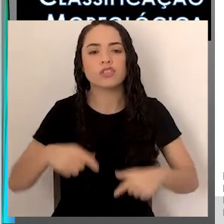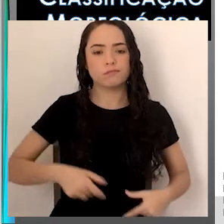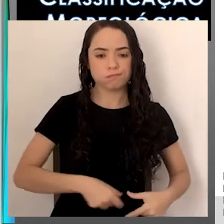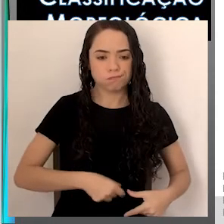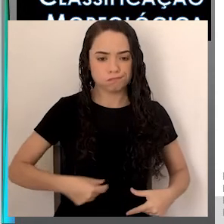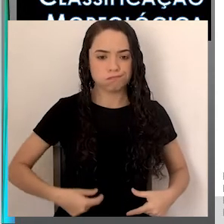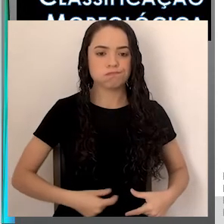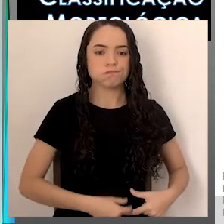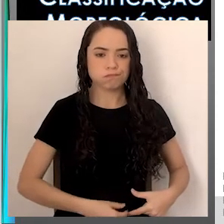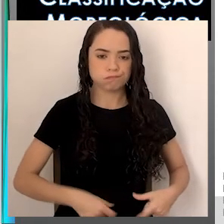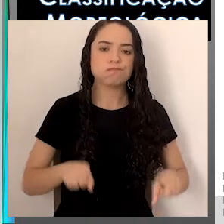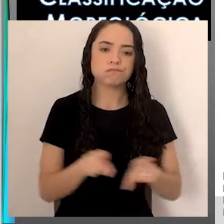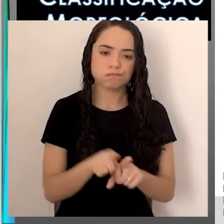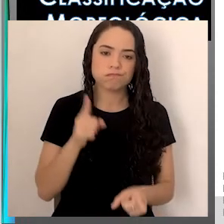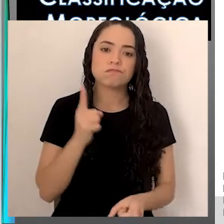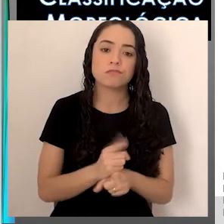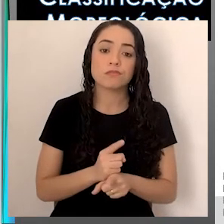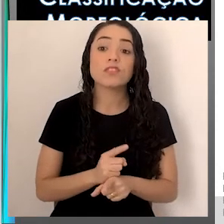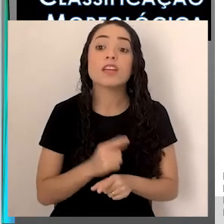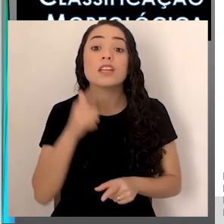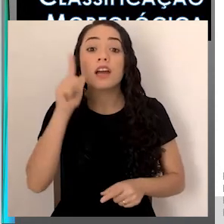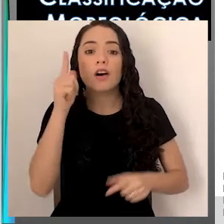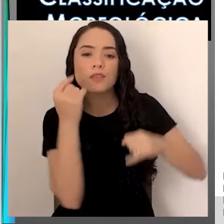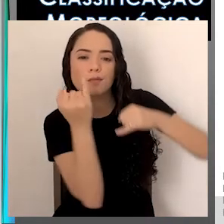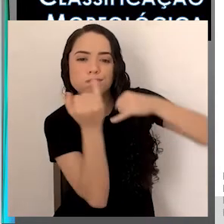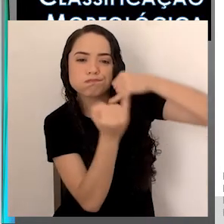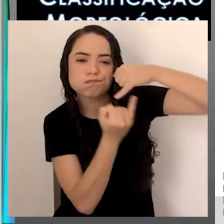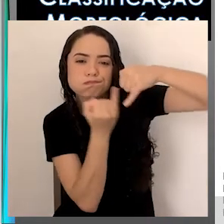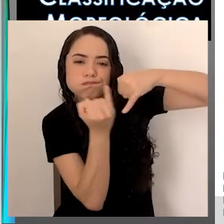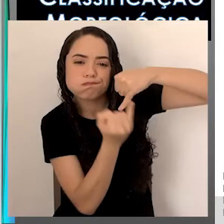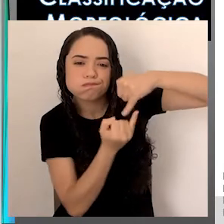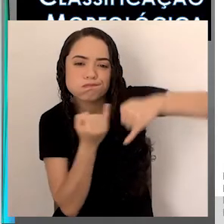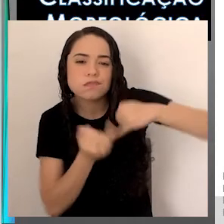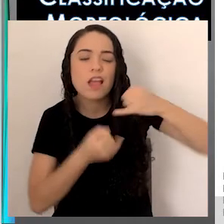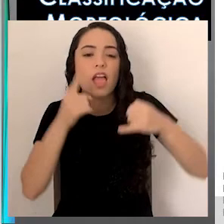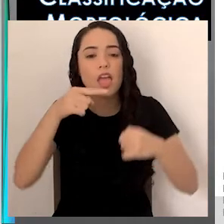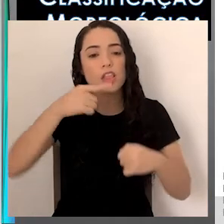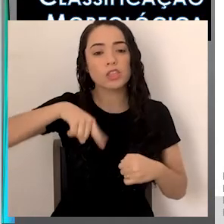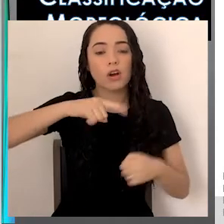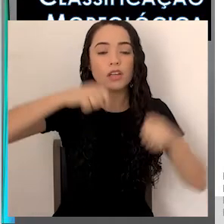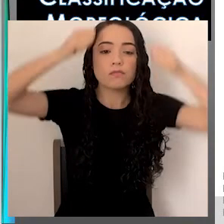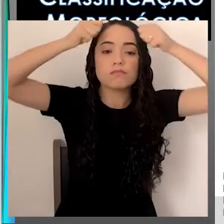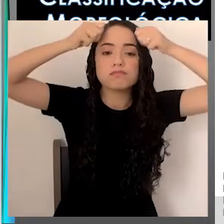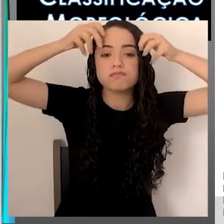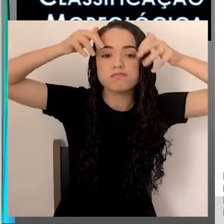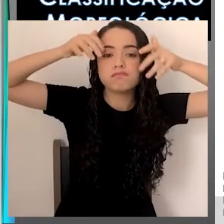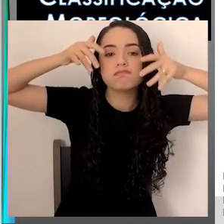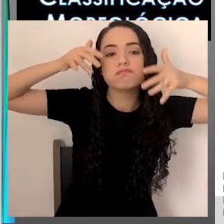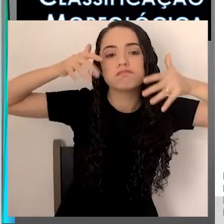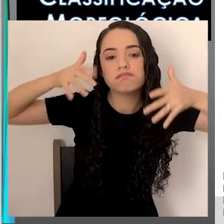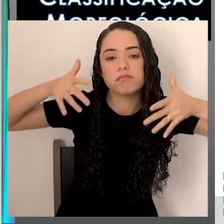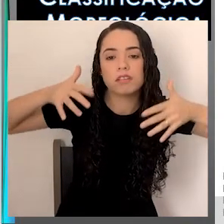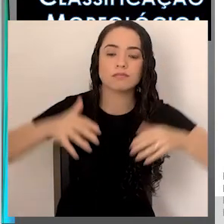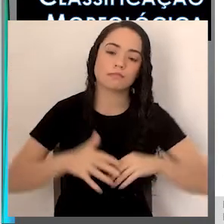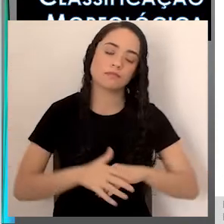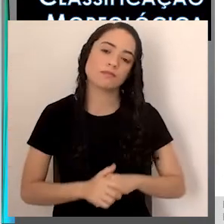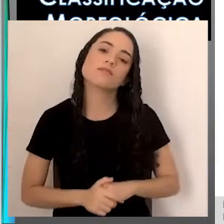de Brunner no intestino. As glândulas tubulares enoveladas geralmente são as glândulas sudoríparas, por